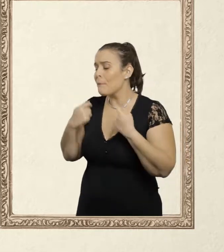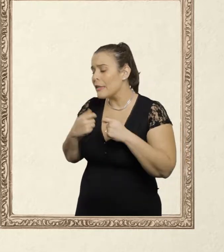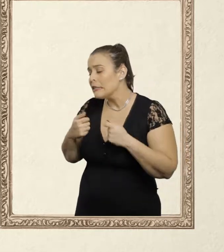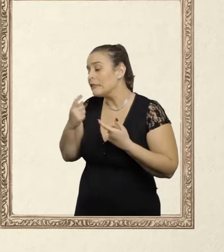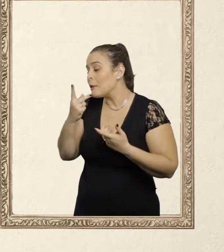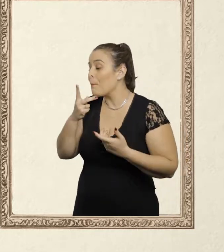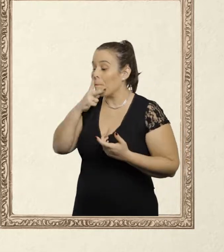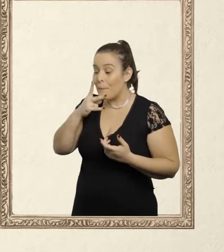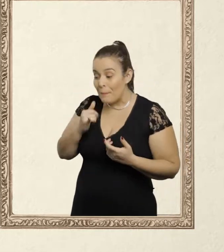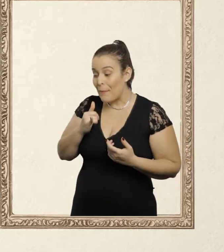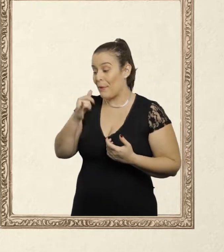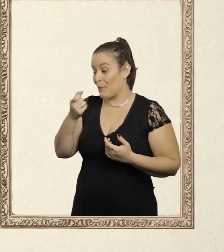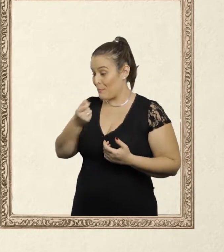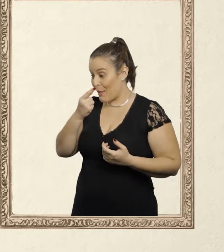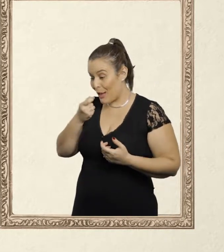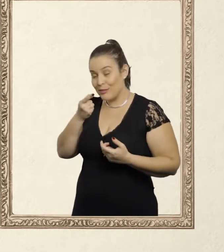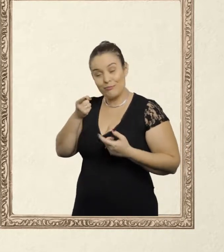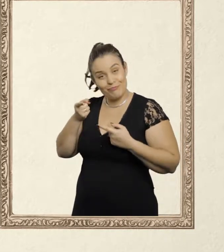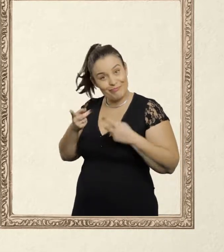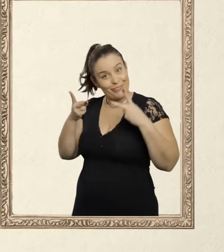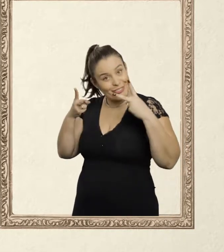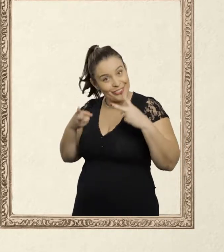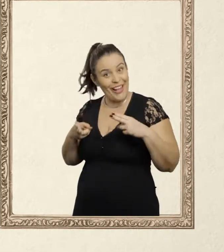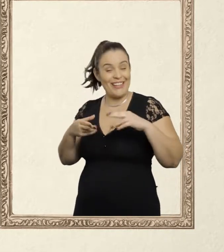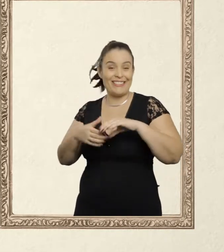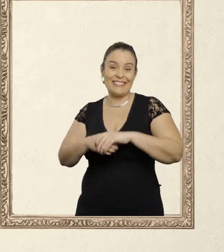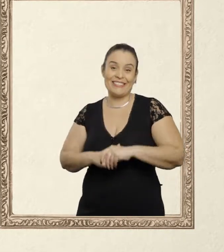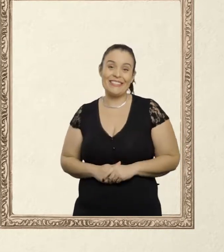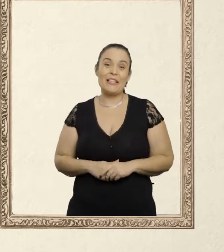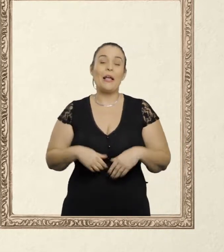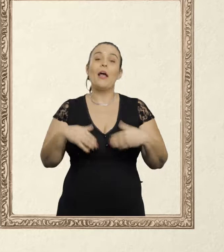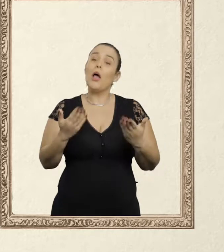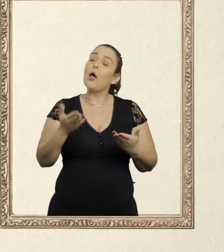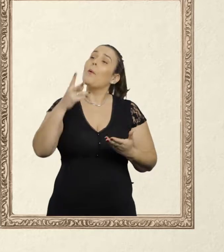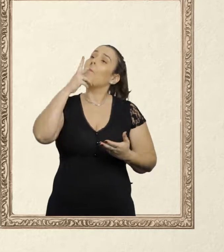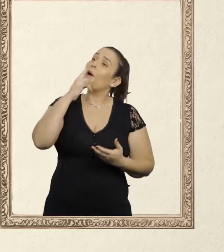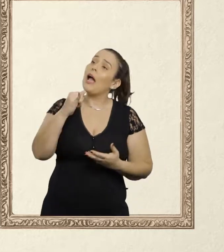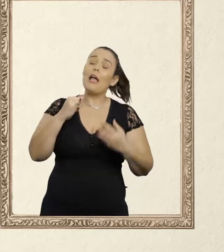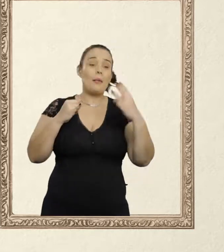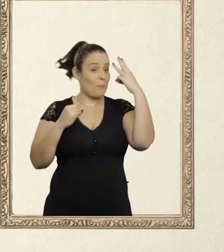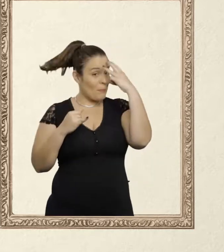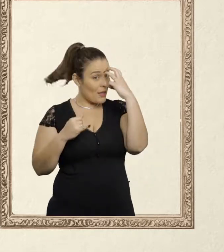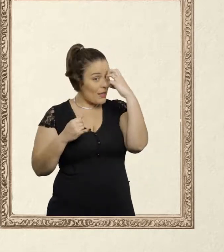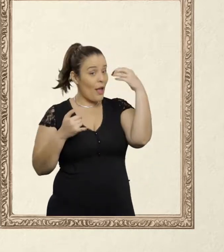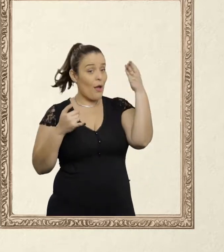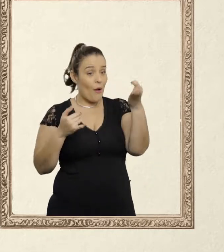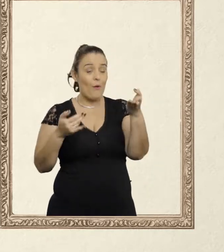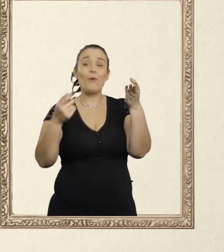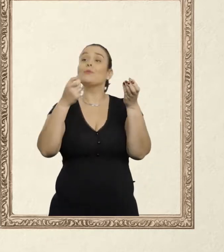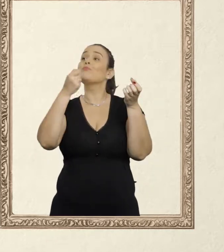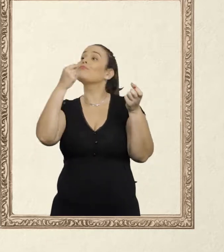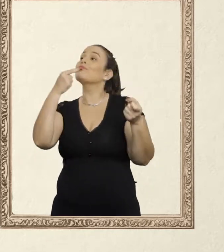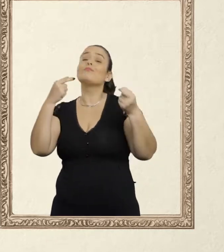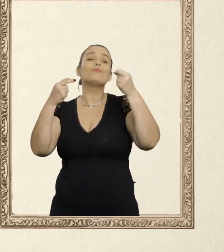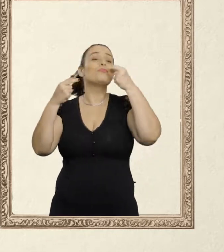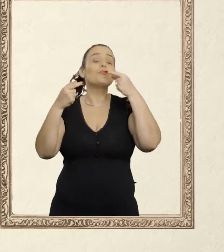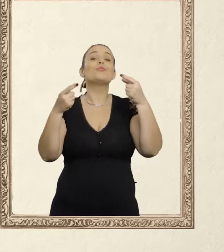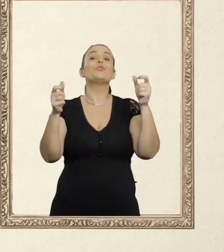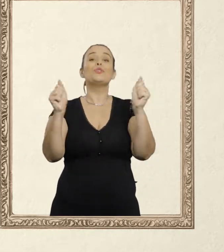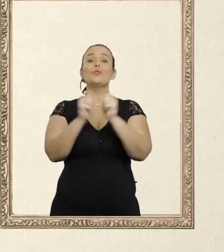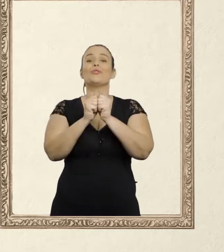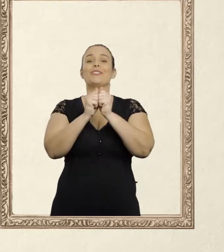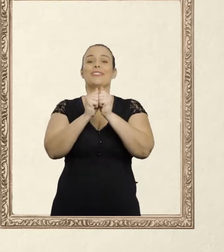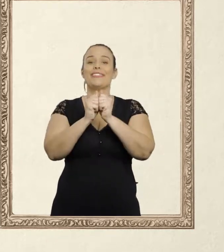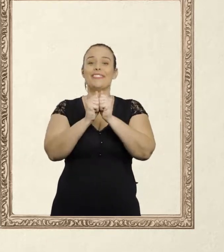remédio do Sr. Darling. Ela sugeriu que o pai e Miguel tomassem seus remédios ao mesmo tempo. Miguel